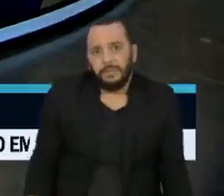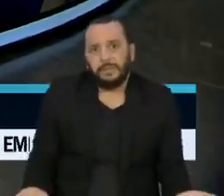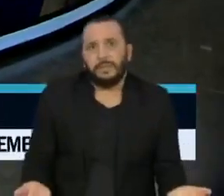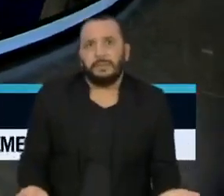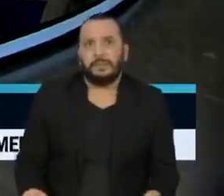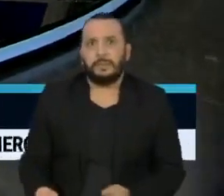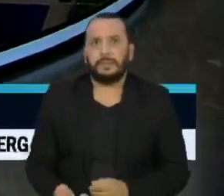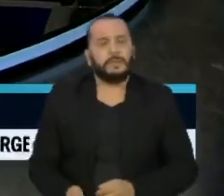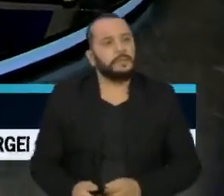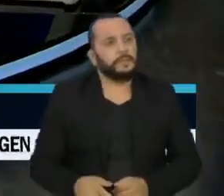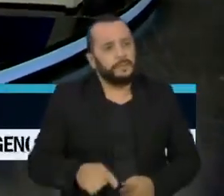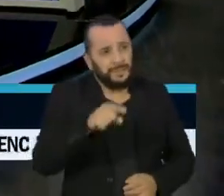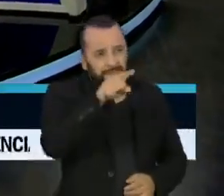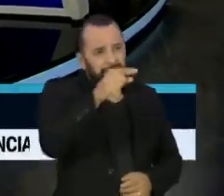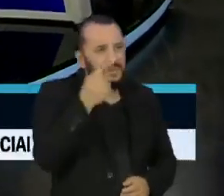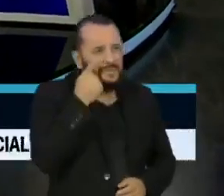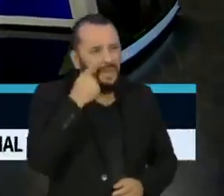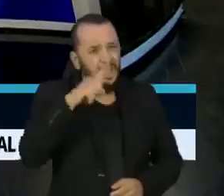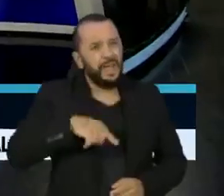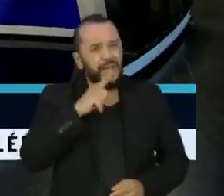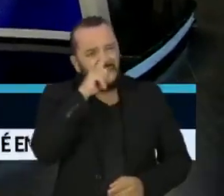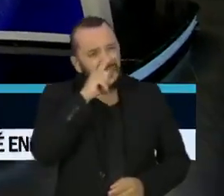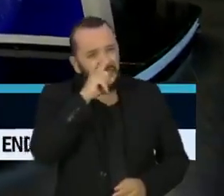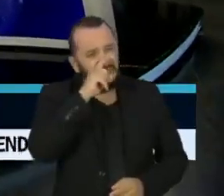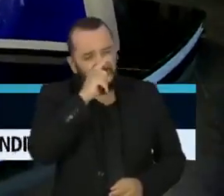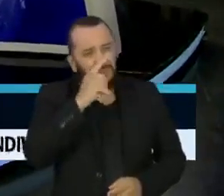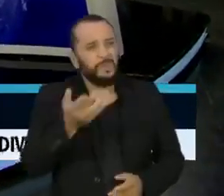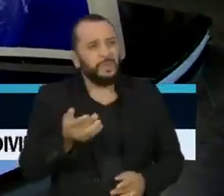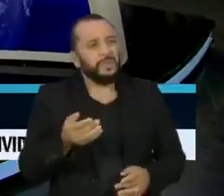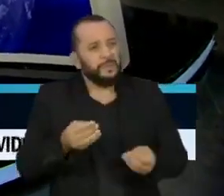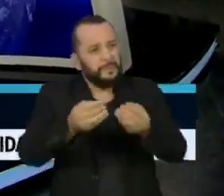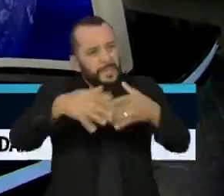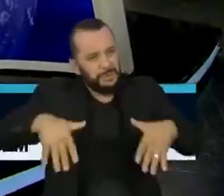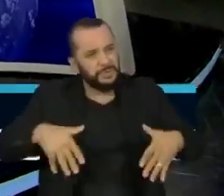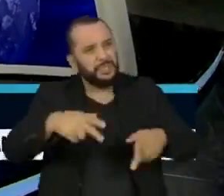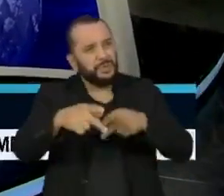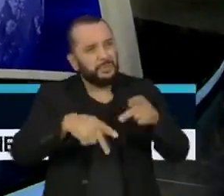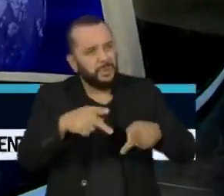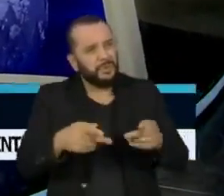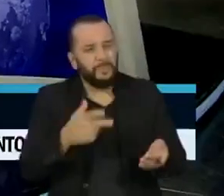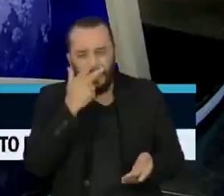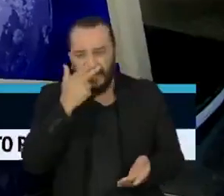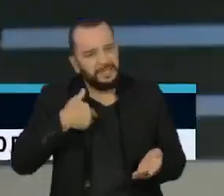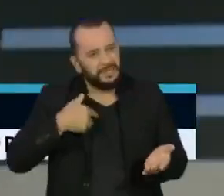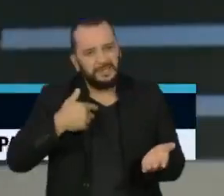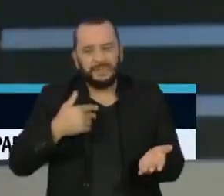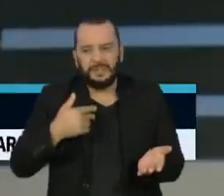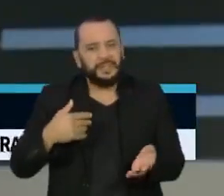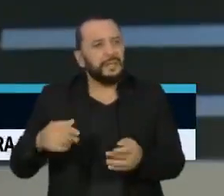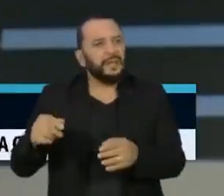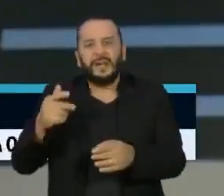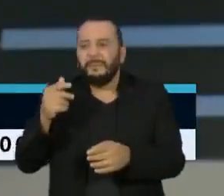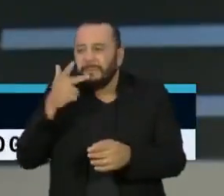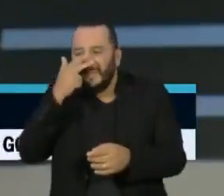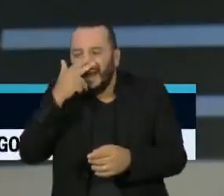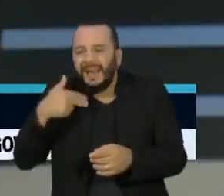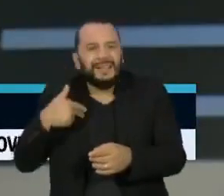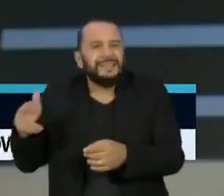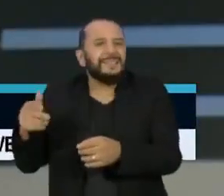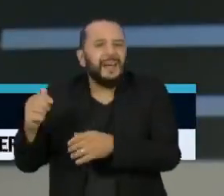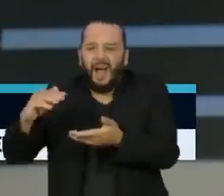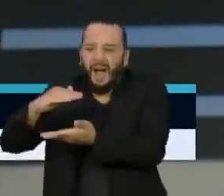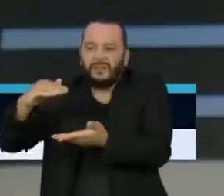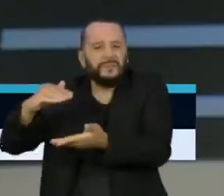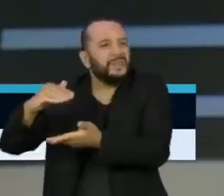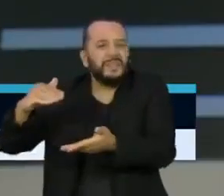Doutor Dimas, você também vê essa medida como um risco à população ou como um desprestígio ao trabalho da Anvisa? Olha, a